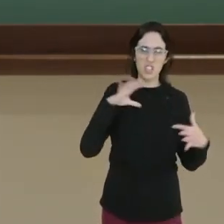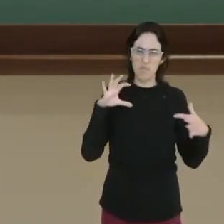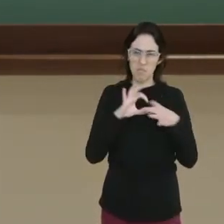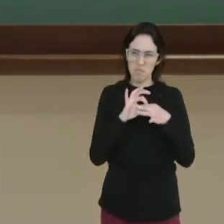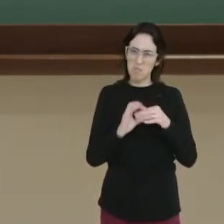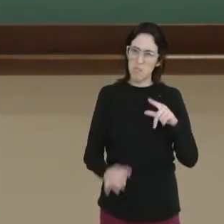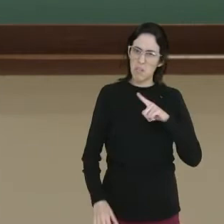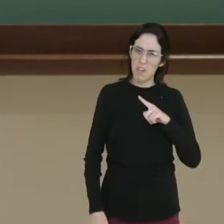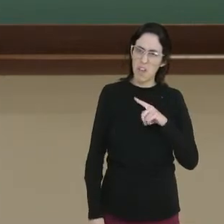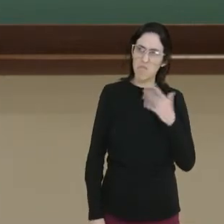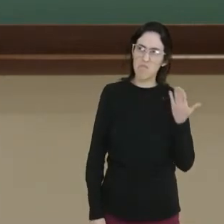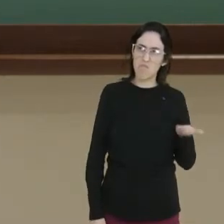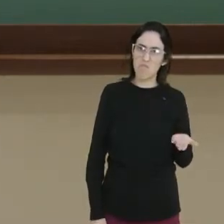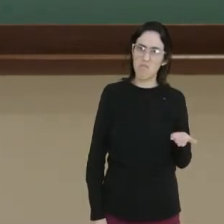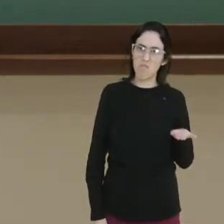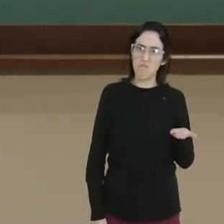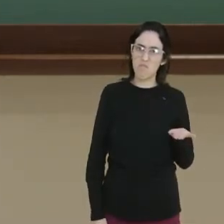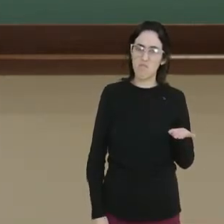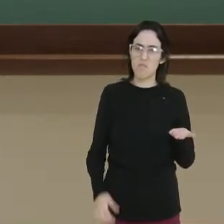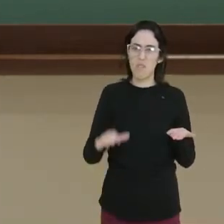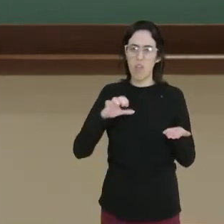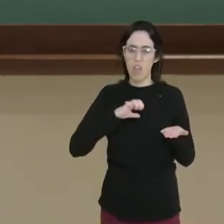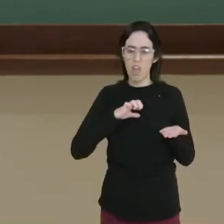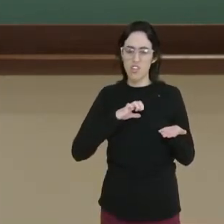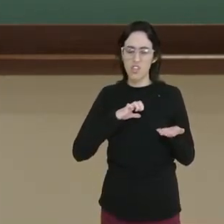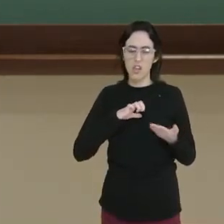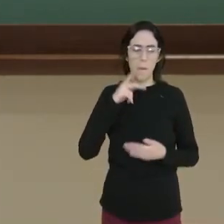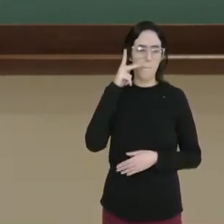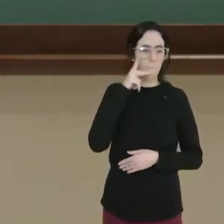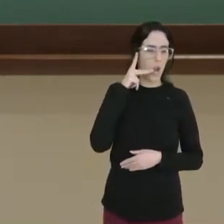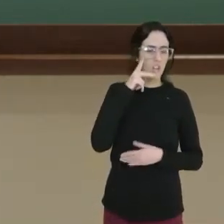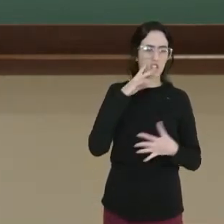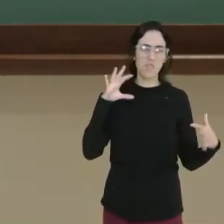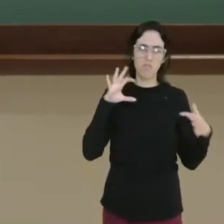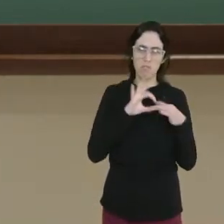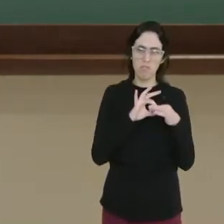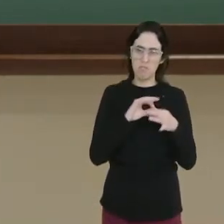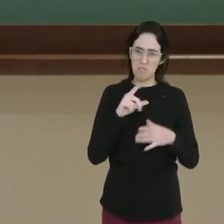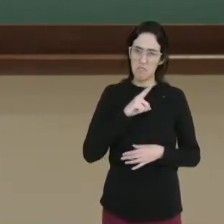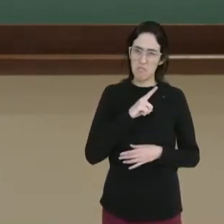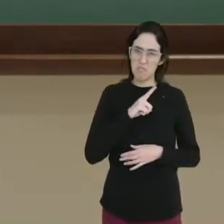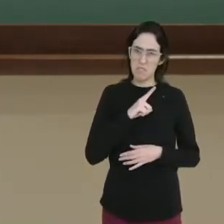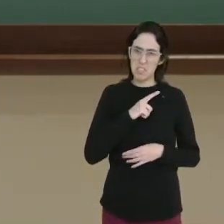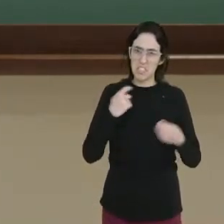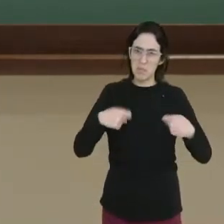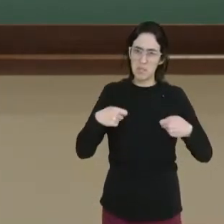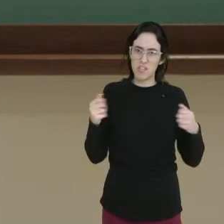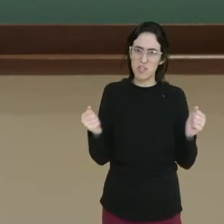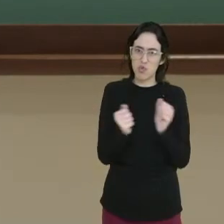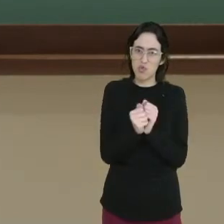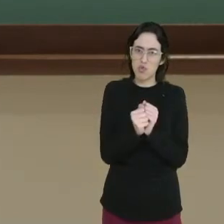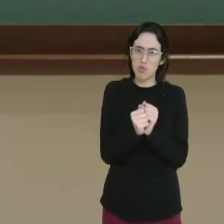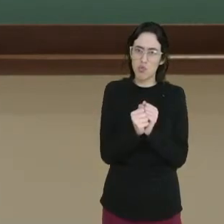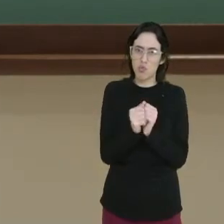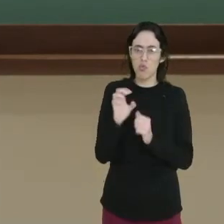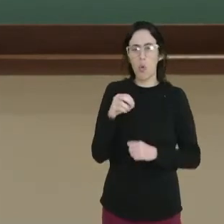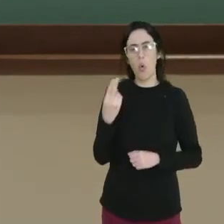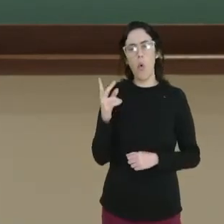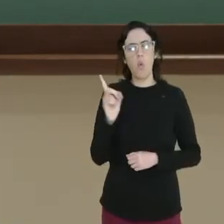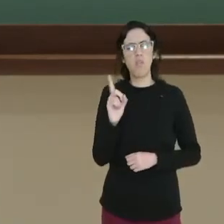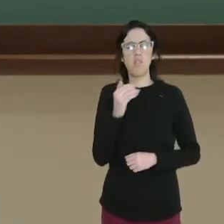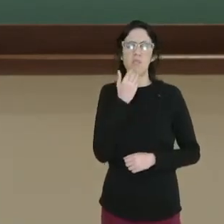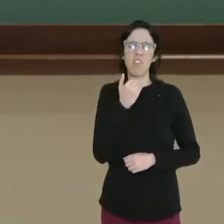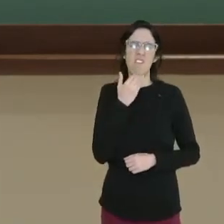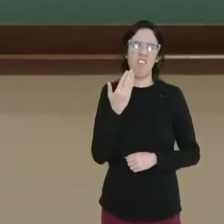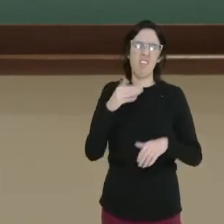política é ética, né? Política e ética têm relação ali, são próximas, são conceitos próximos ou não, tem nada a